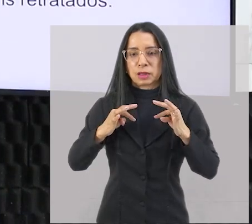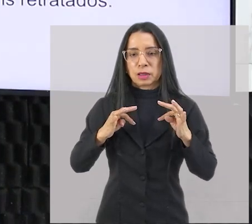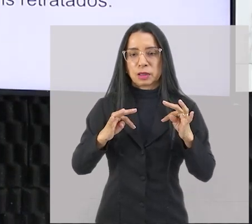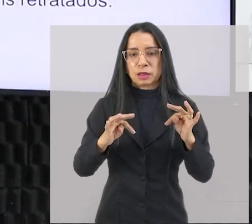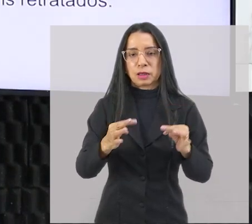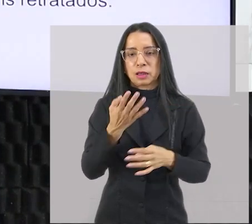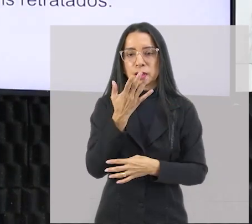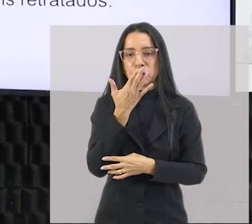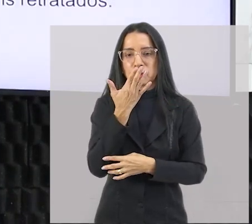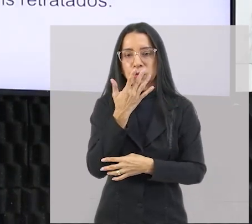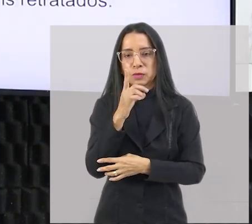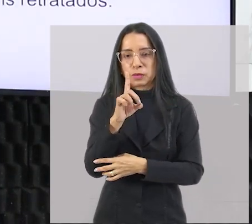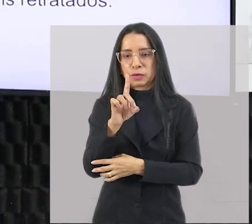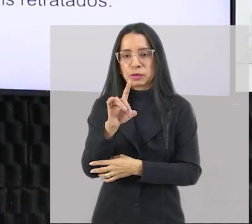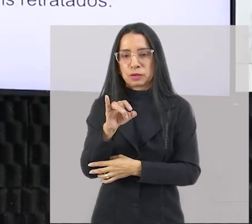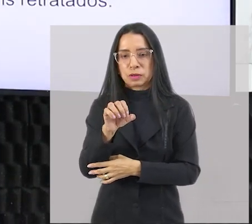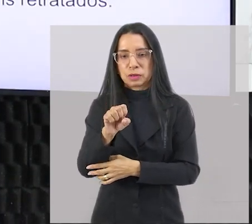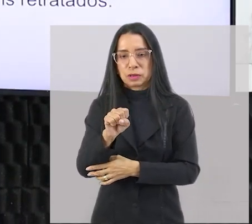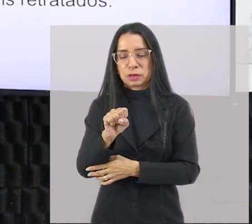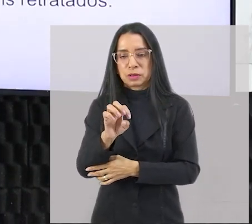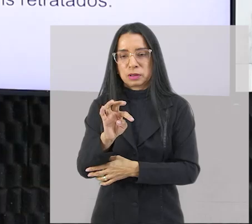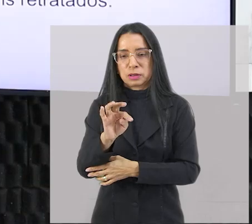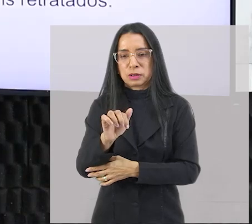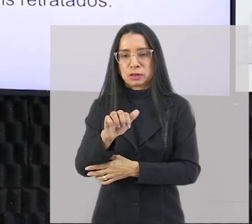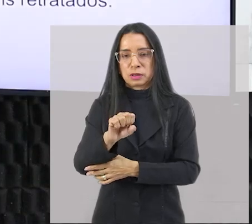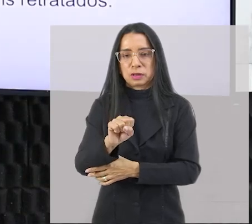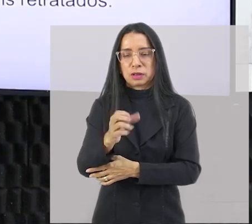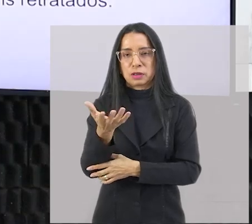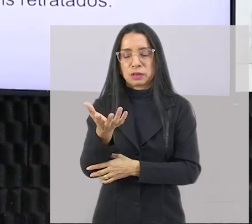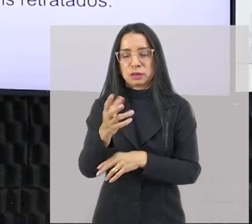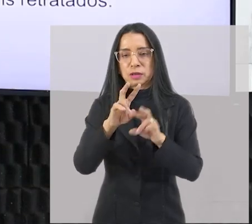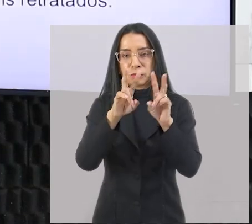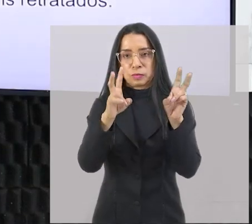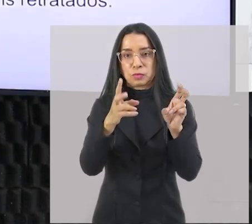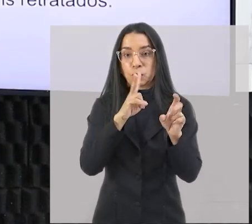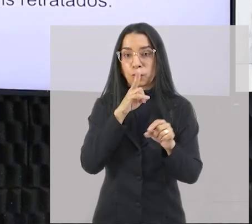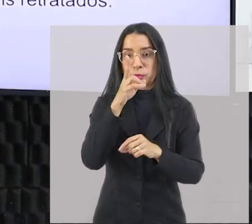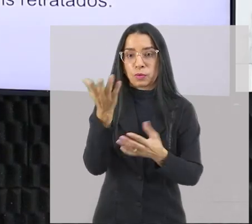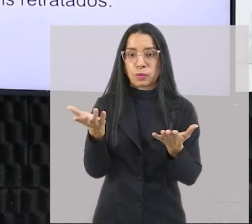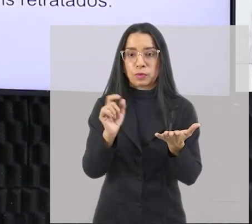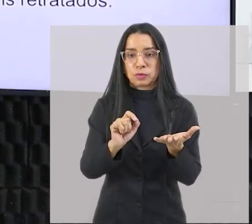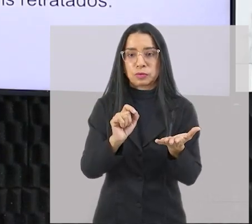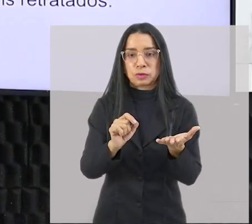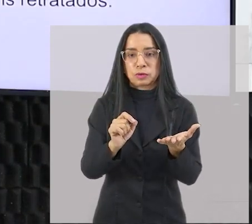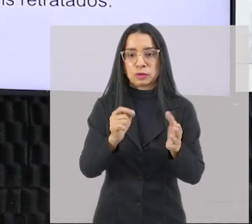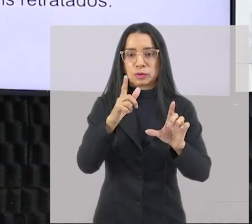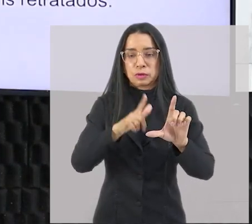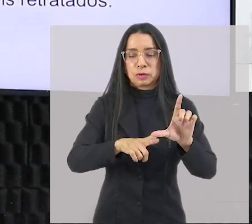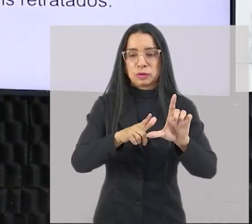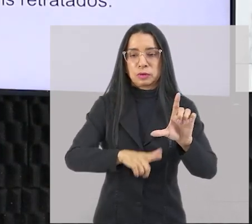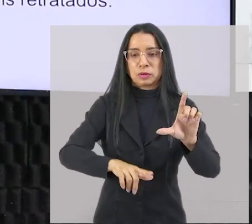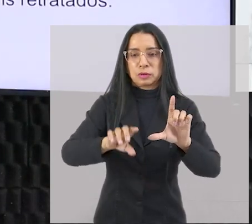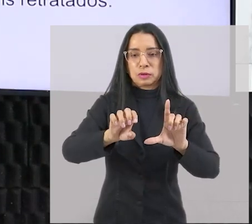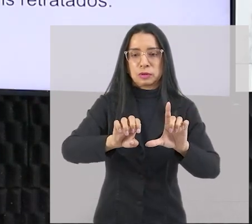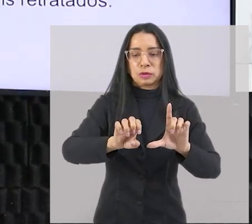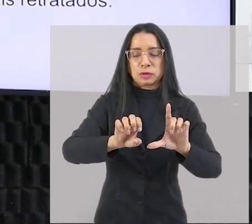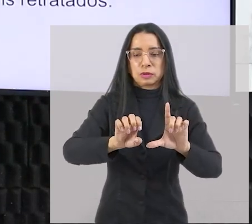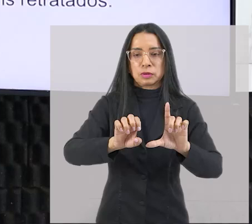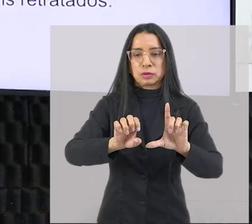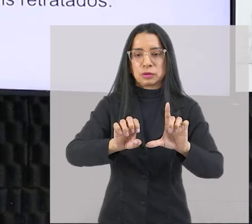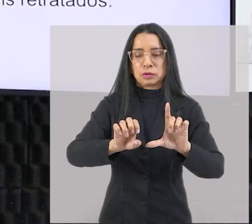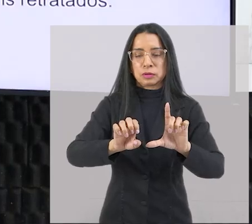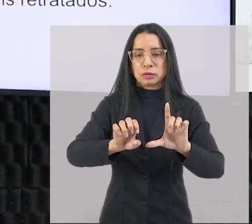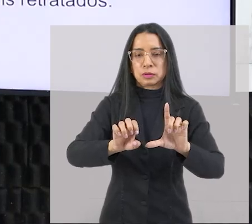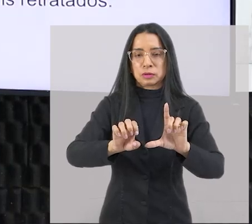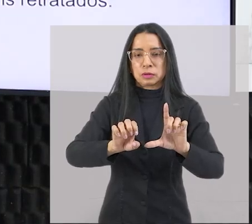cores discretas no surrealismo é uma expressão muito forte para se afirmar. E desenhos precisos. Letra E. Da